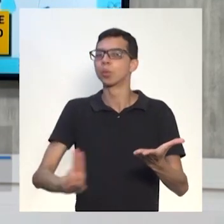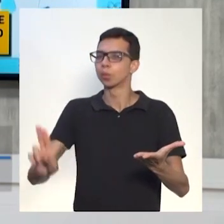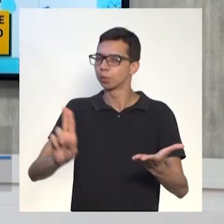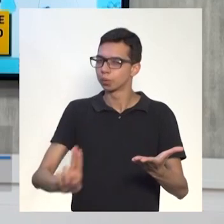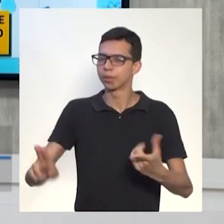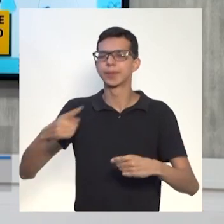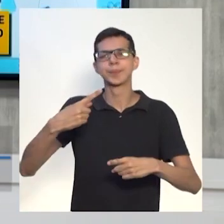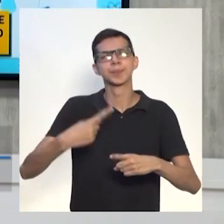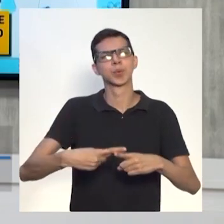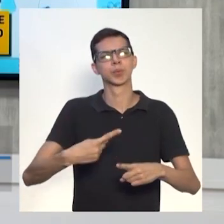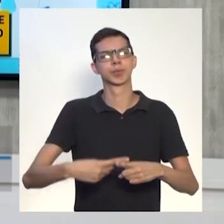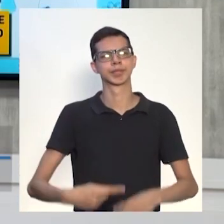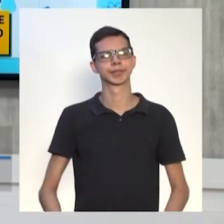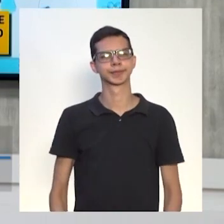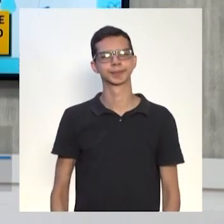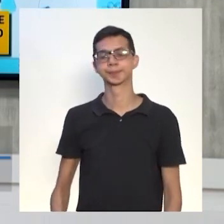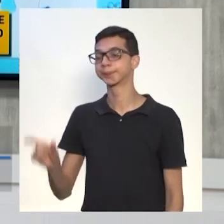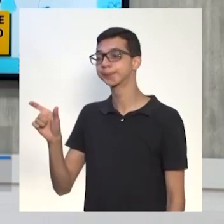assim, corretor,